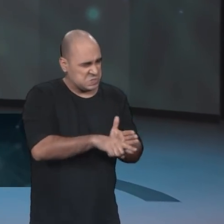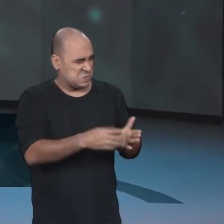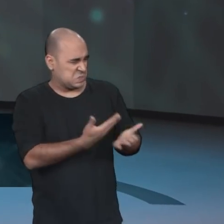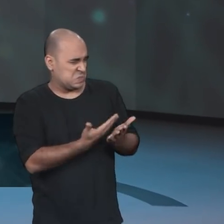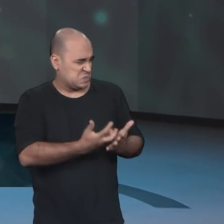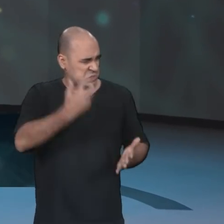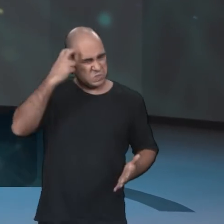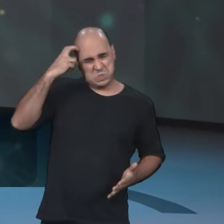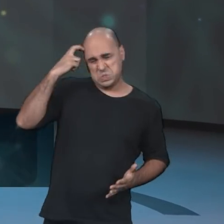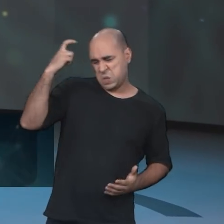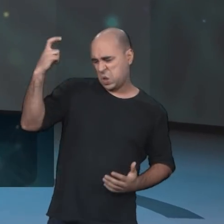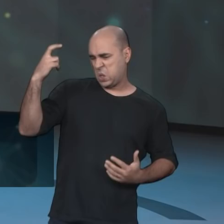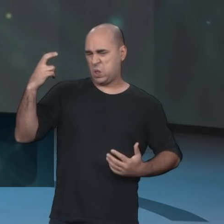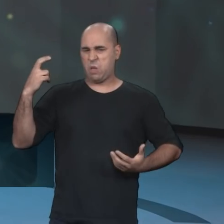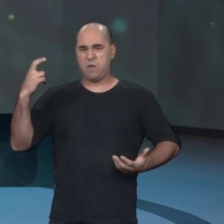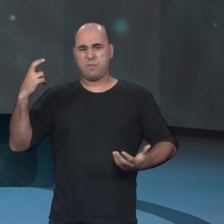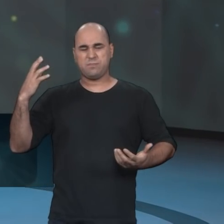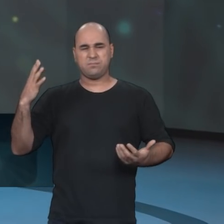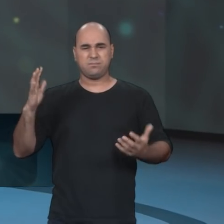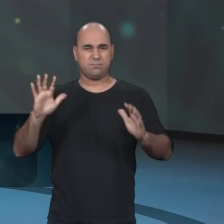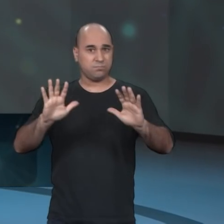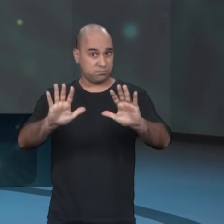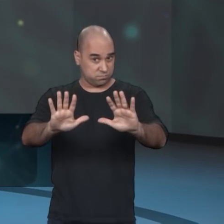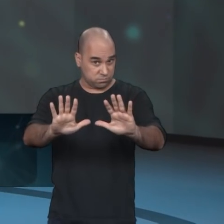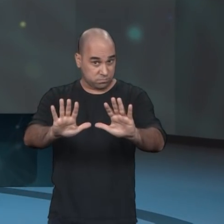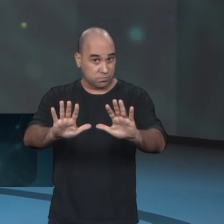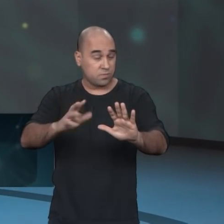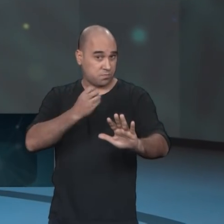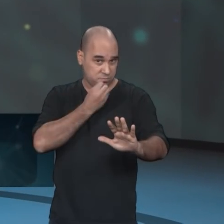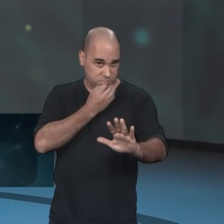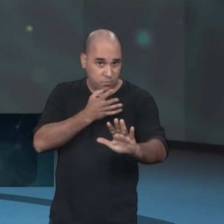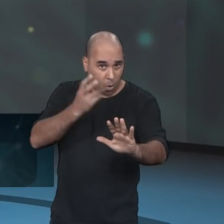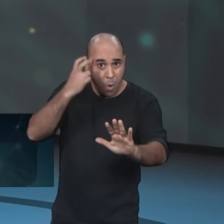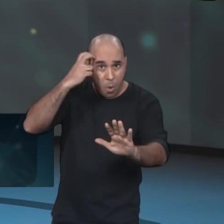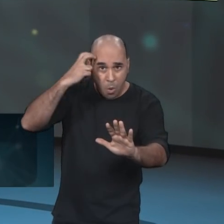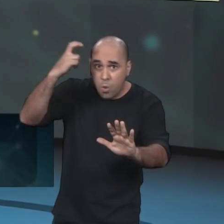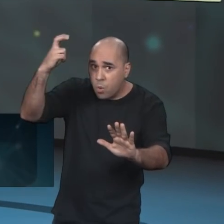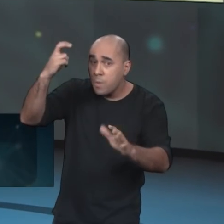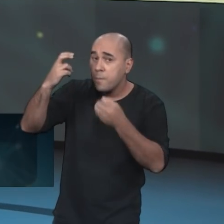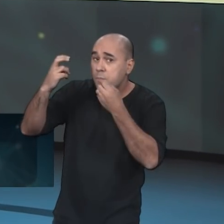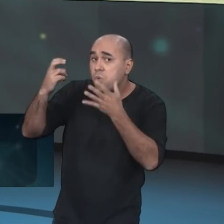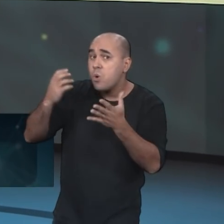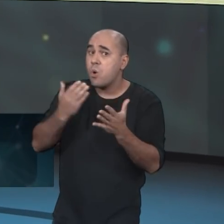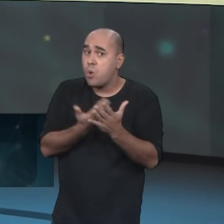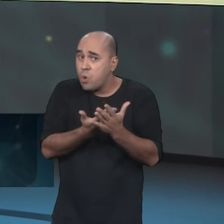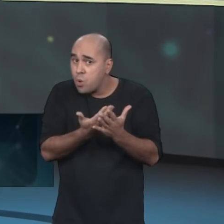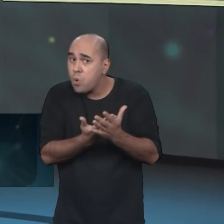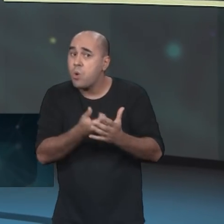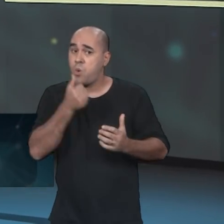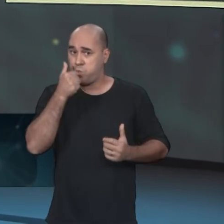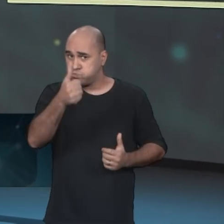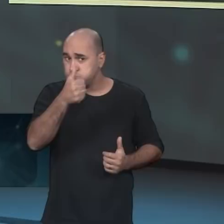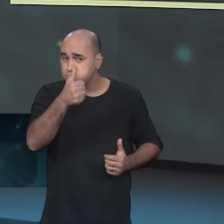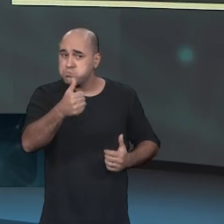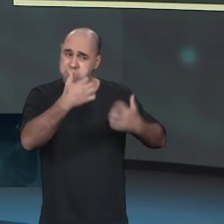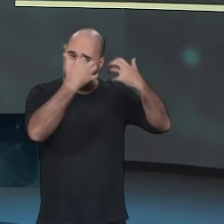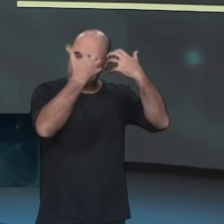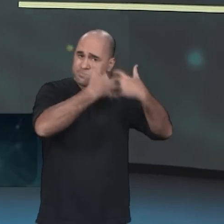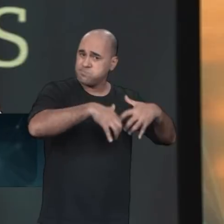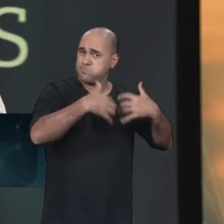O intelecto é bom, ele é maravilhoso. Eu aprecio a racionalidade. Mas há momentos em que ela